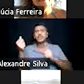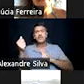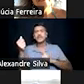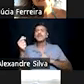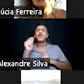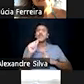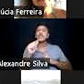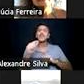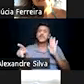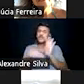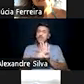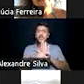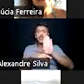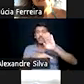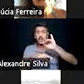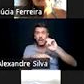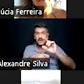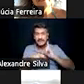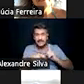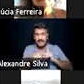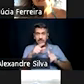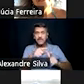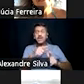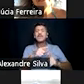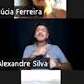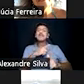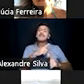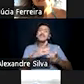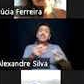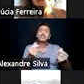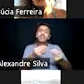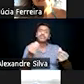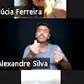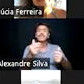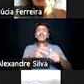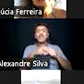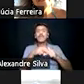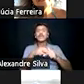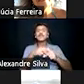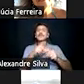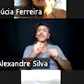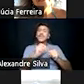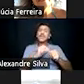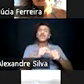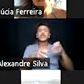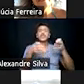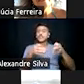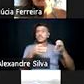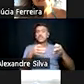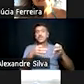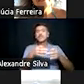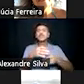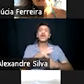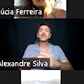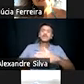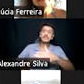registro biológico, porque eles ficam expostos a uma enorme instabilidade jurídica de serem denunciados